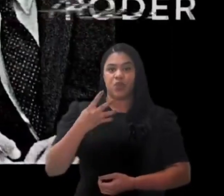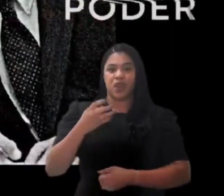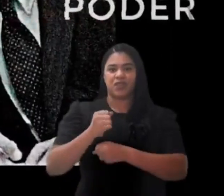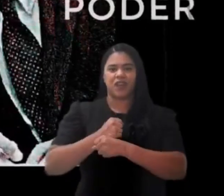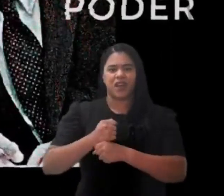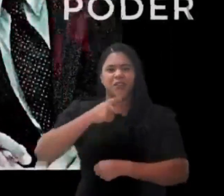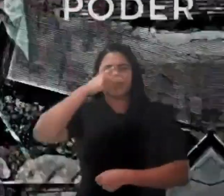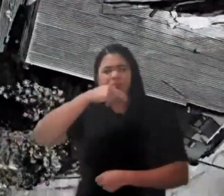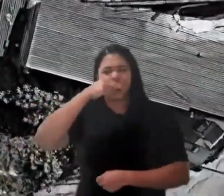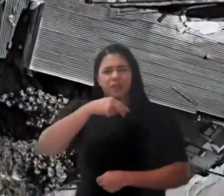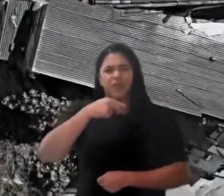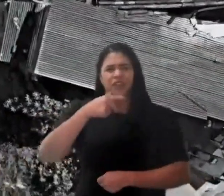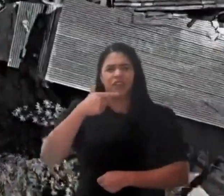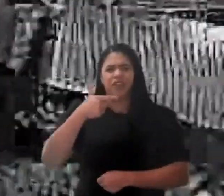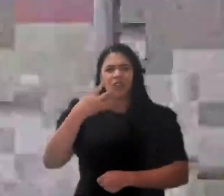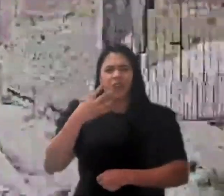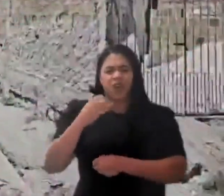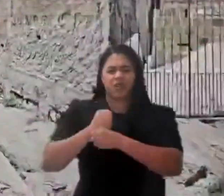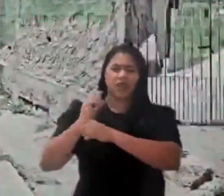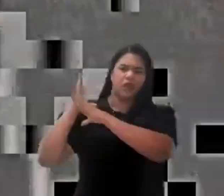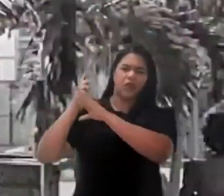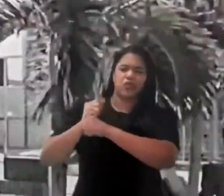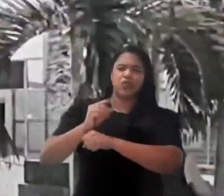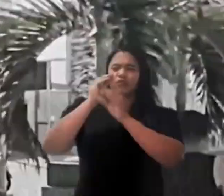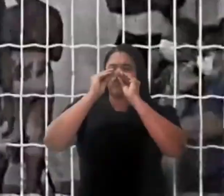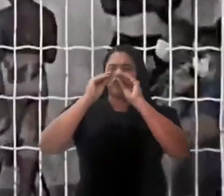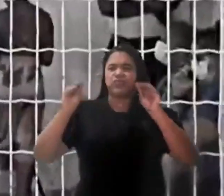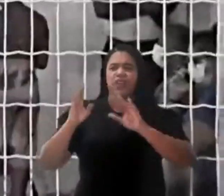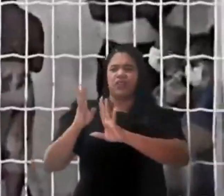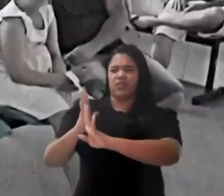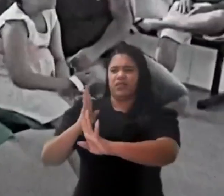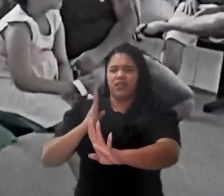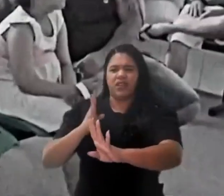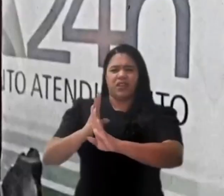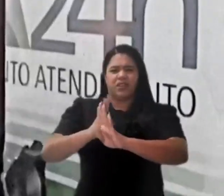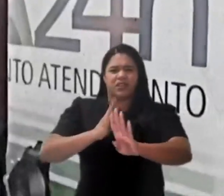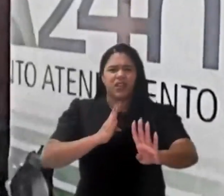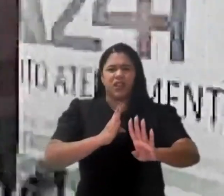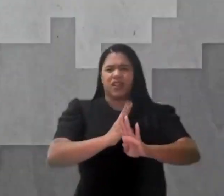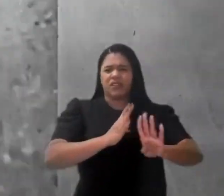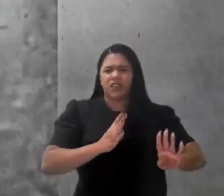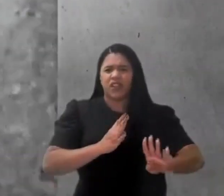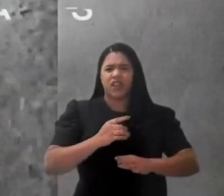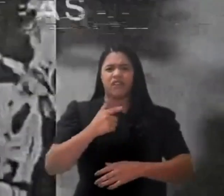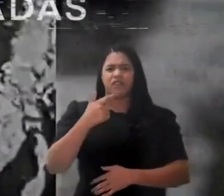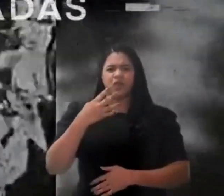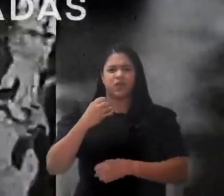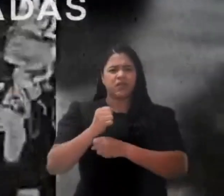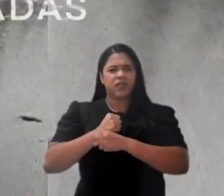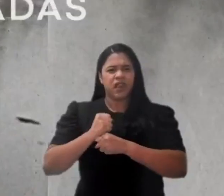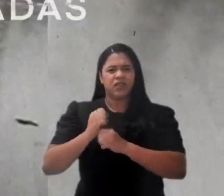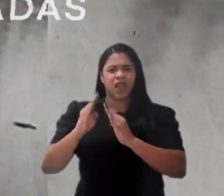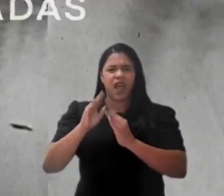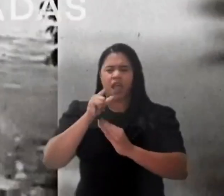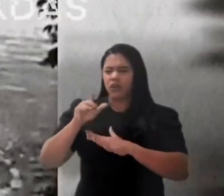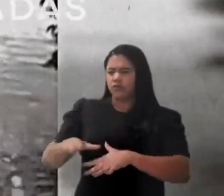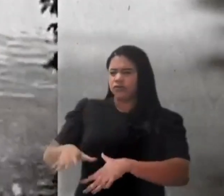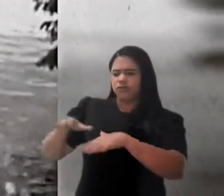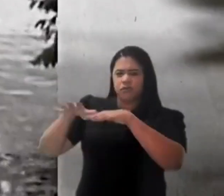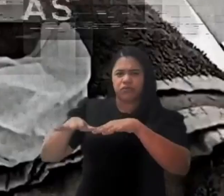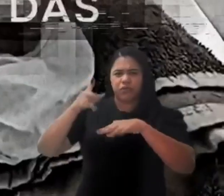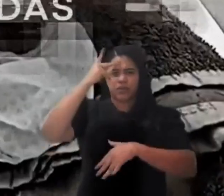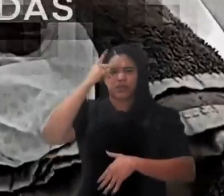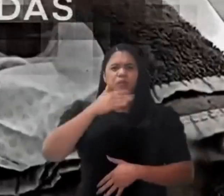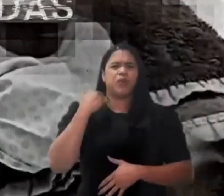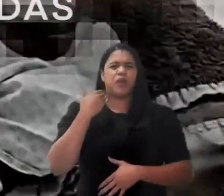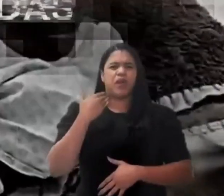no poder. 24 anos de abandono, de filas e mais filas. 24 anos de casas alagadas,